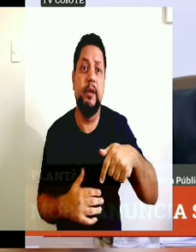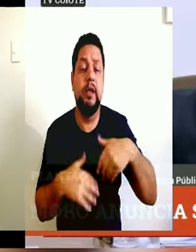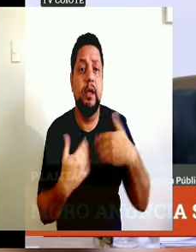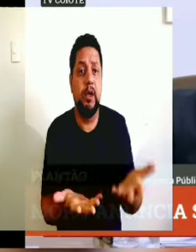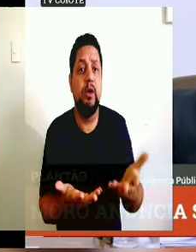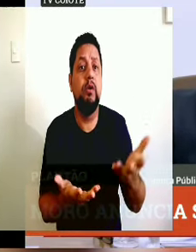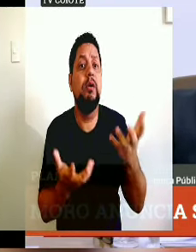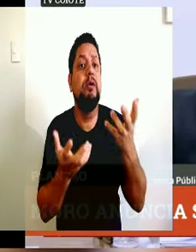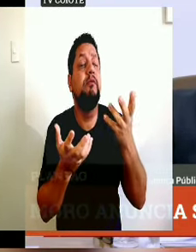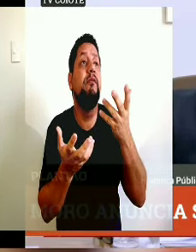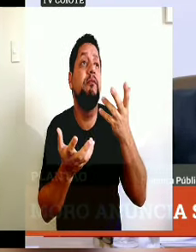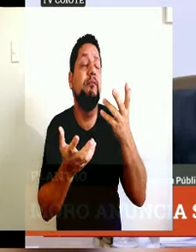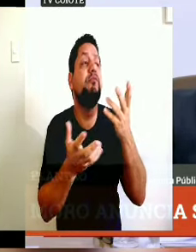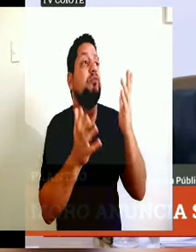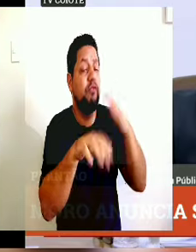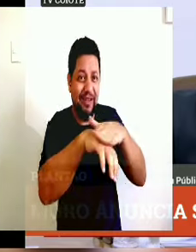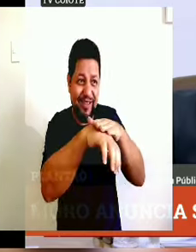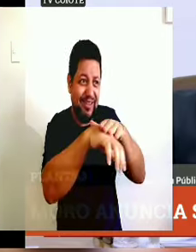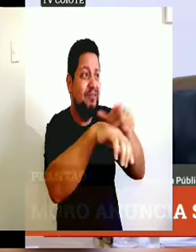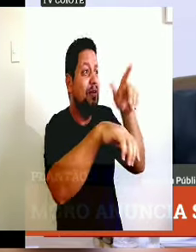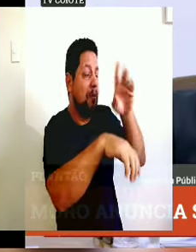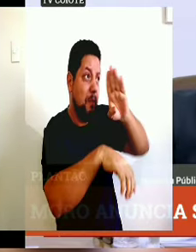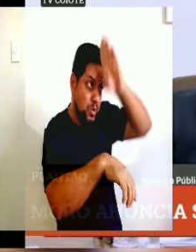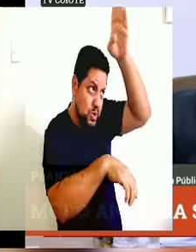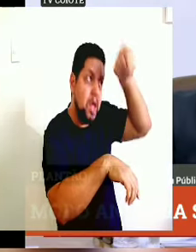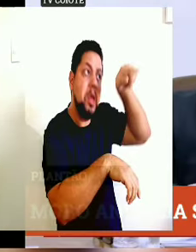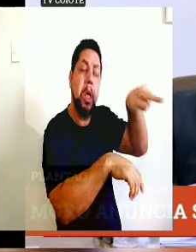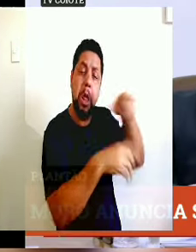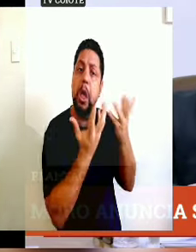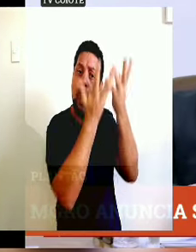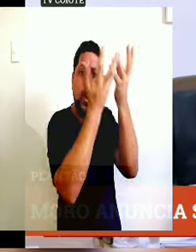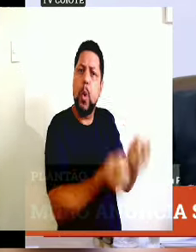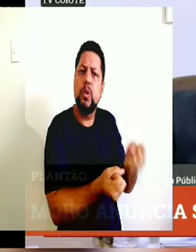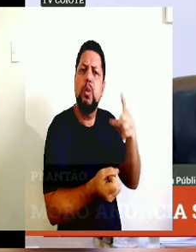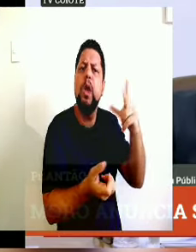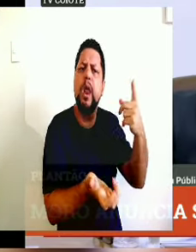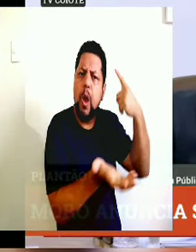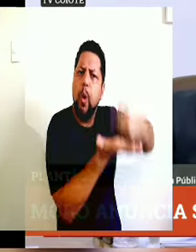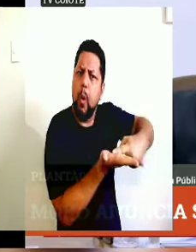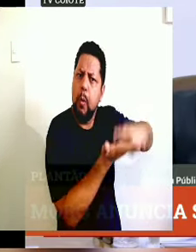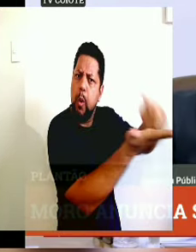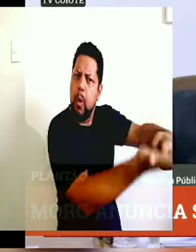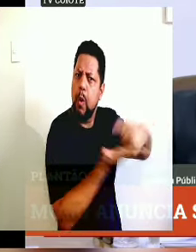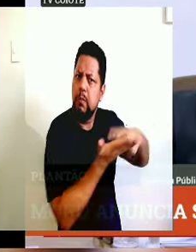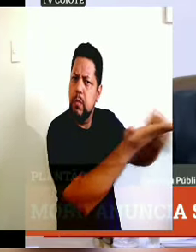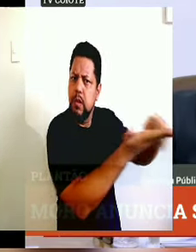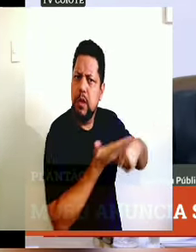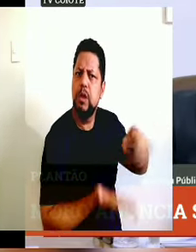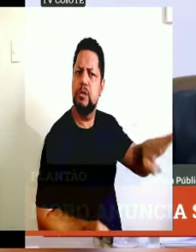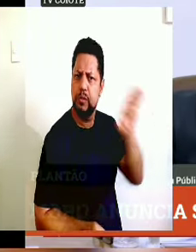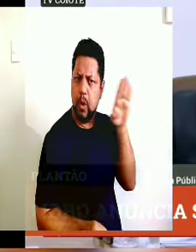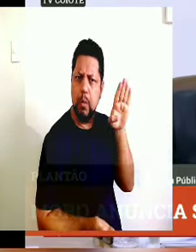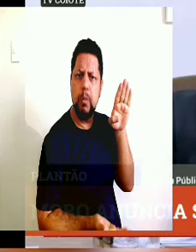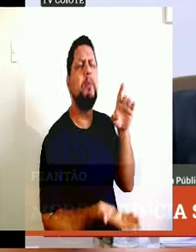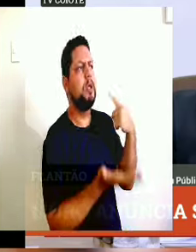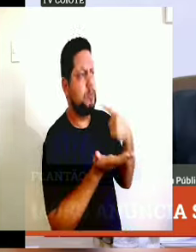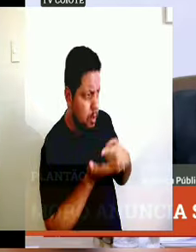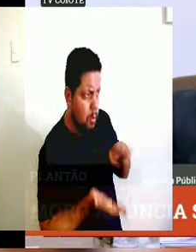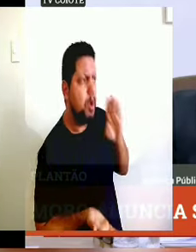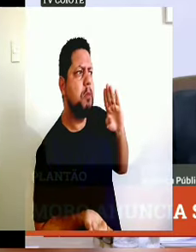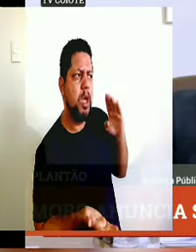dizer que o presidente concordou com todas. Com esse compromisso, nem foi uma condição, o combate à corrupção, à criminalidade violenta, à